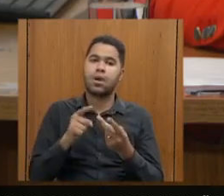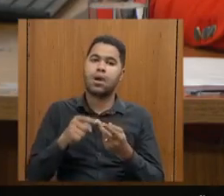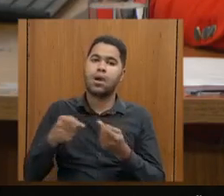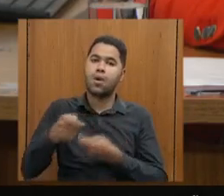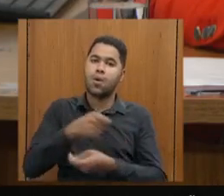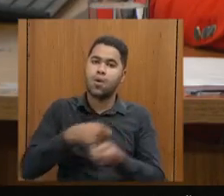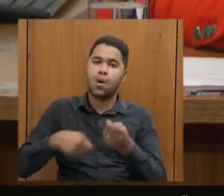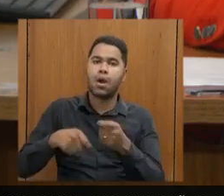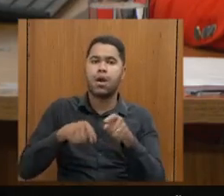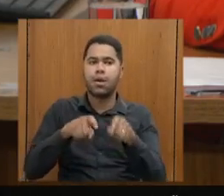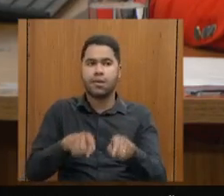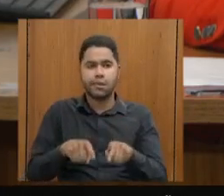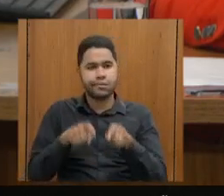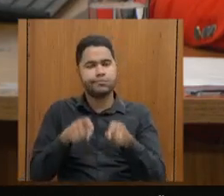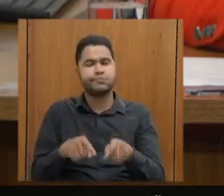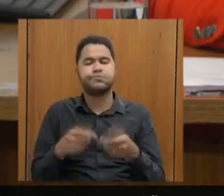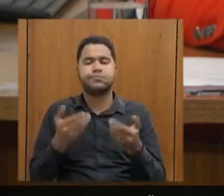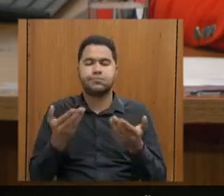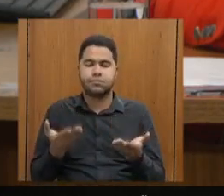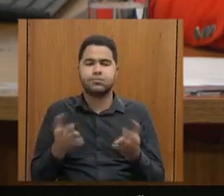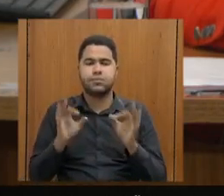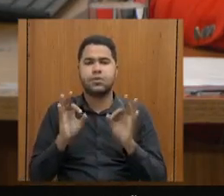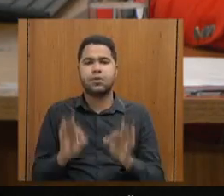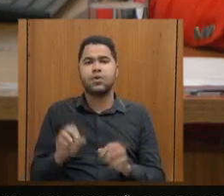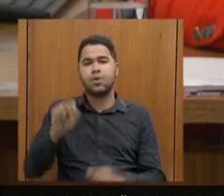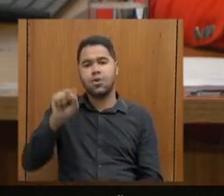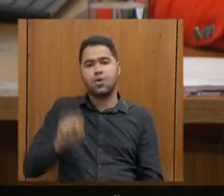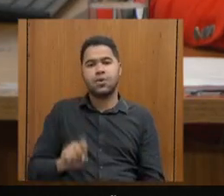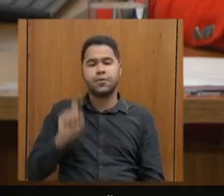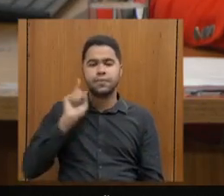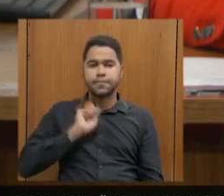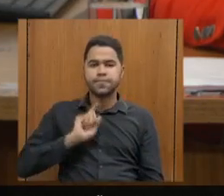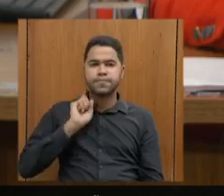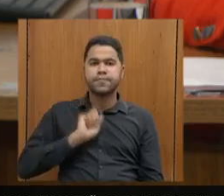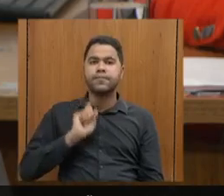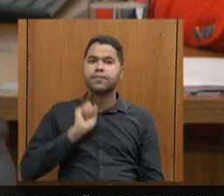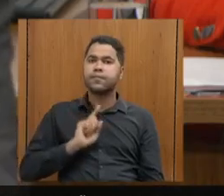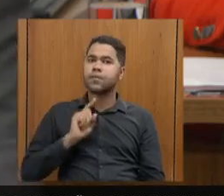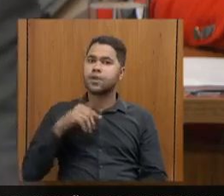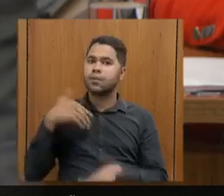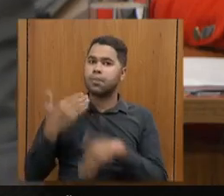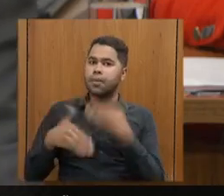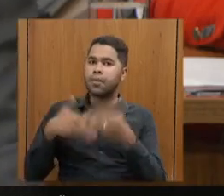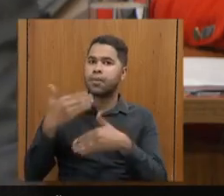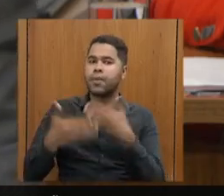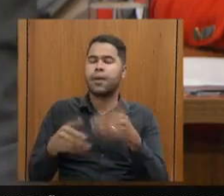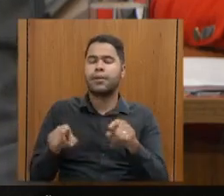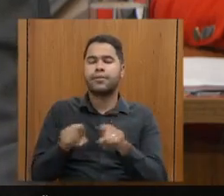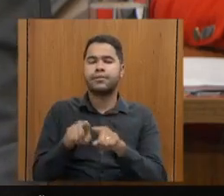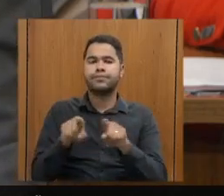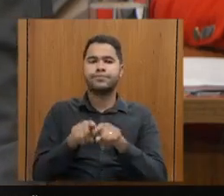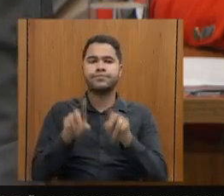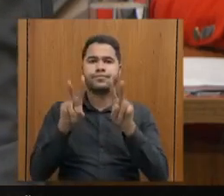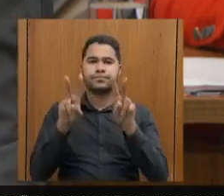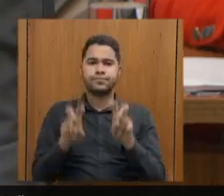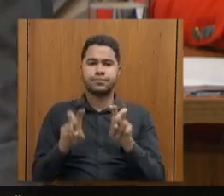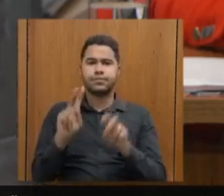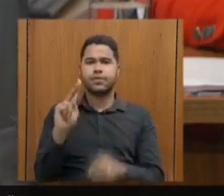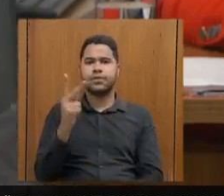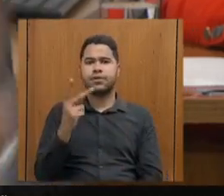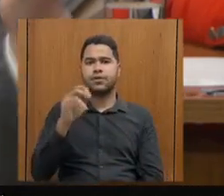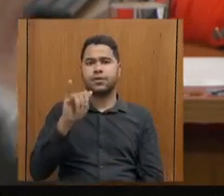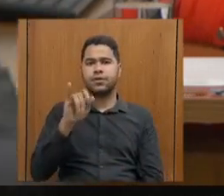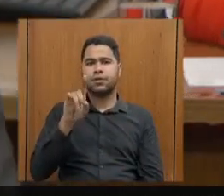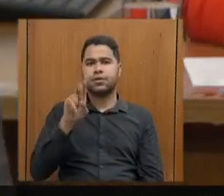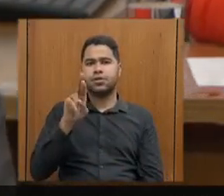né no qual é obviamente o sul de Minas desponta e até o tema do hidrogénio